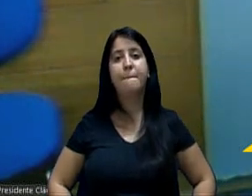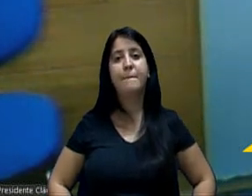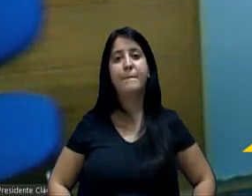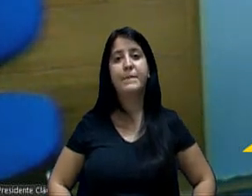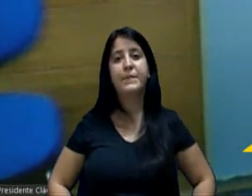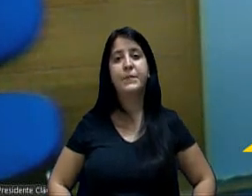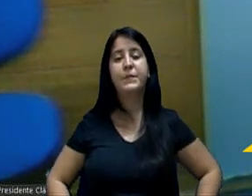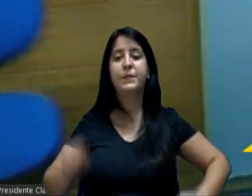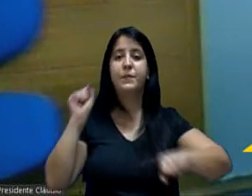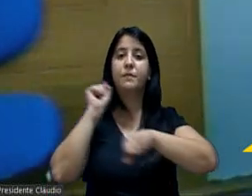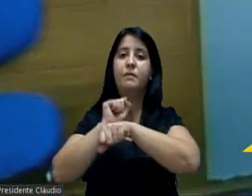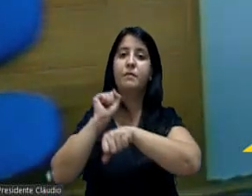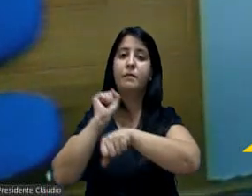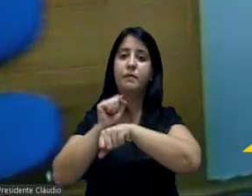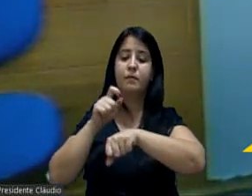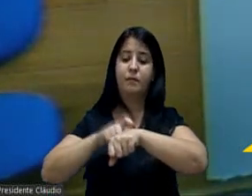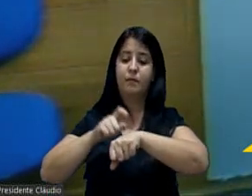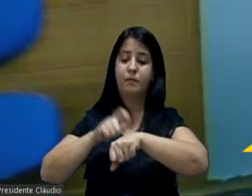Minutinho só, França.